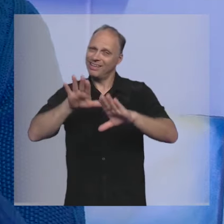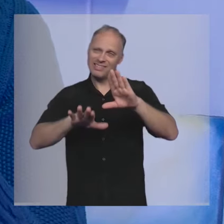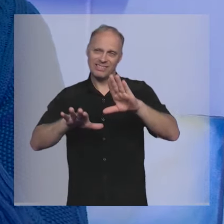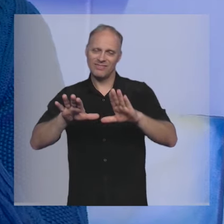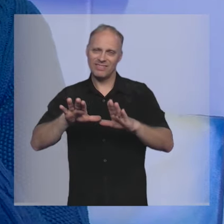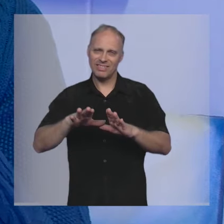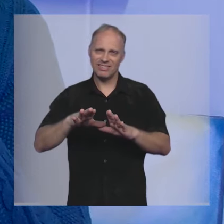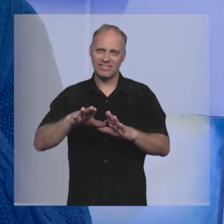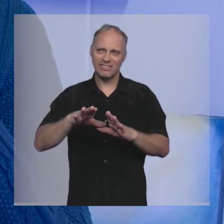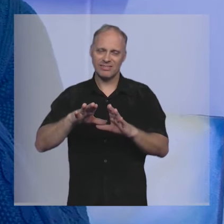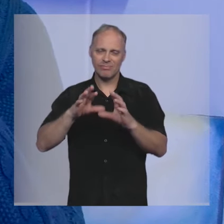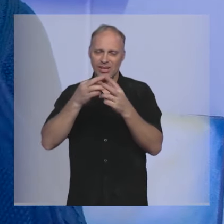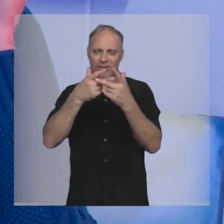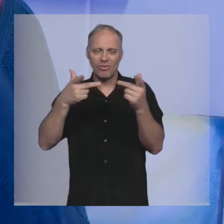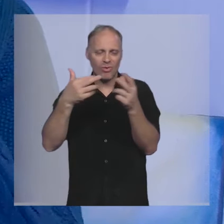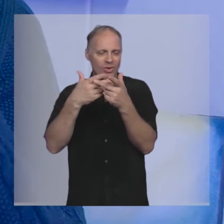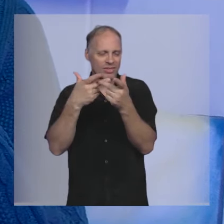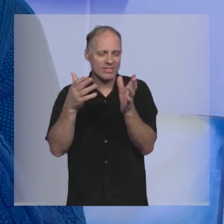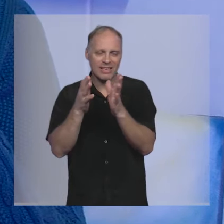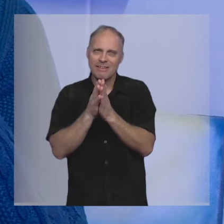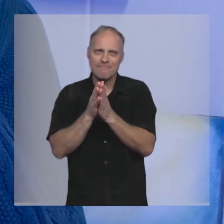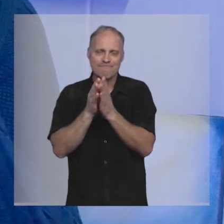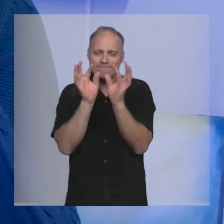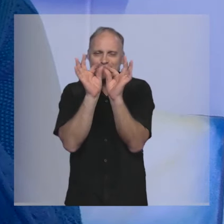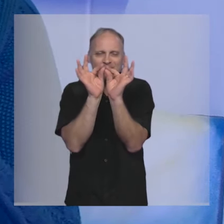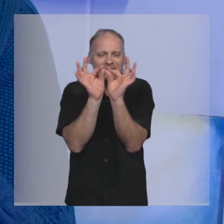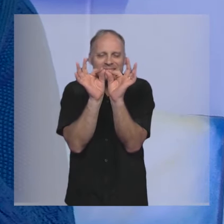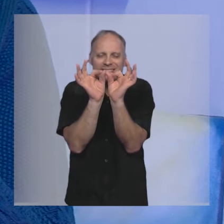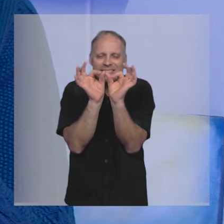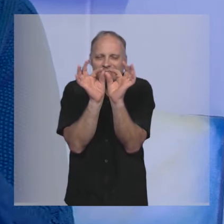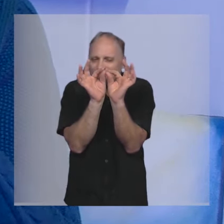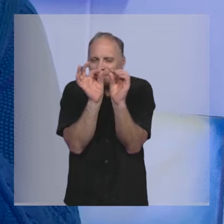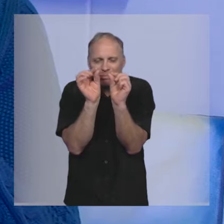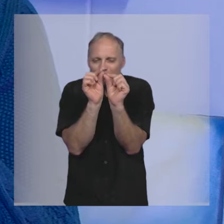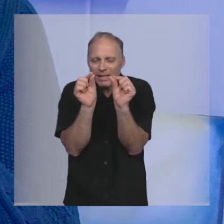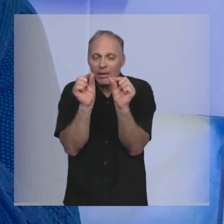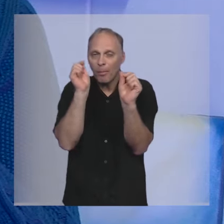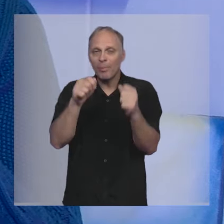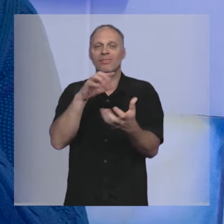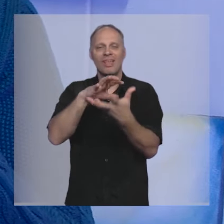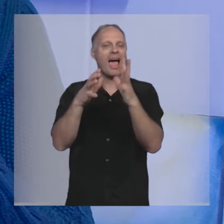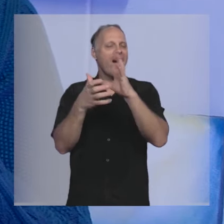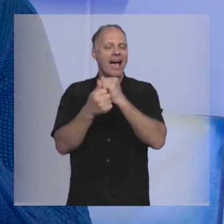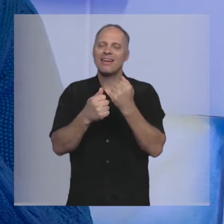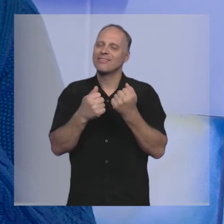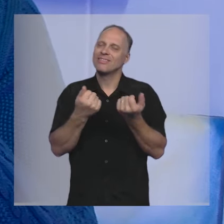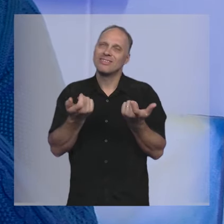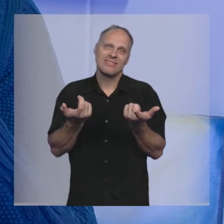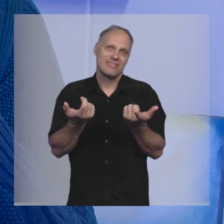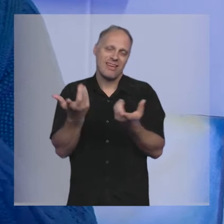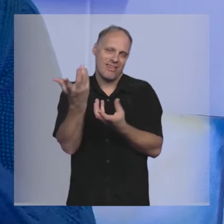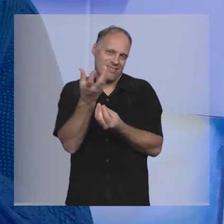formas, desde uma coisa mínima, pode ser arte, até uma